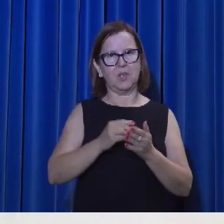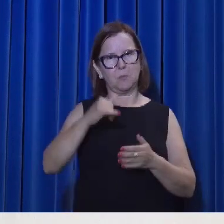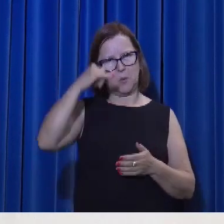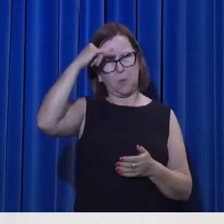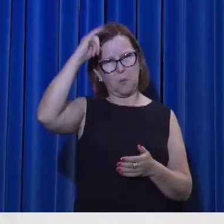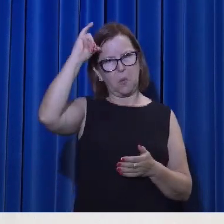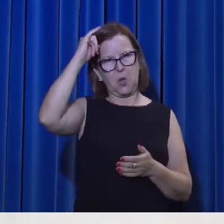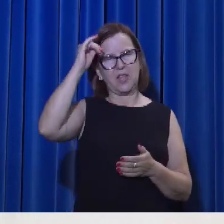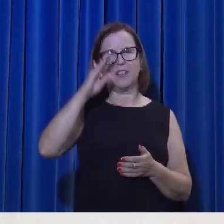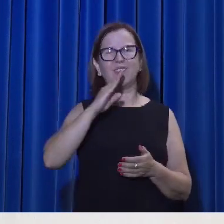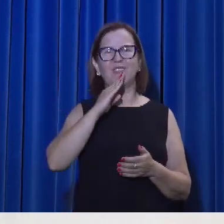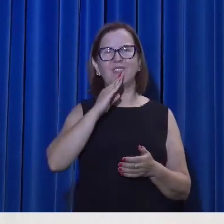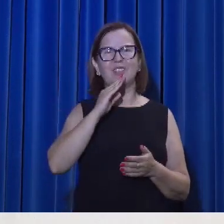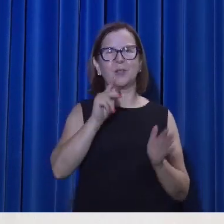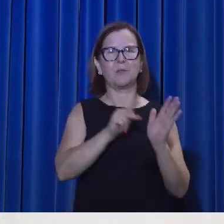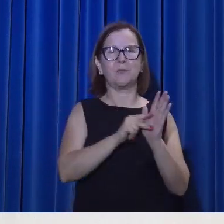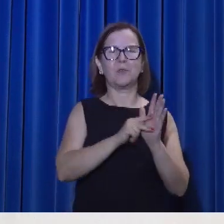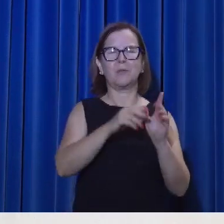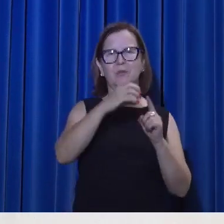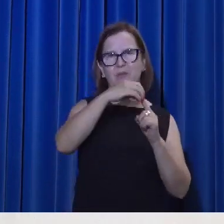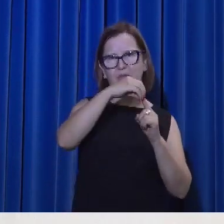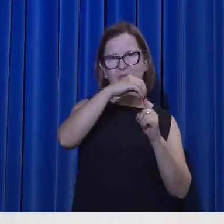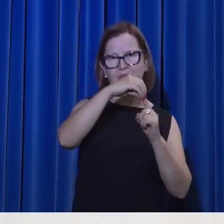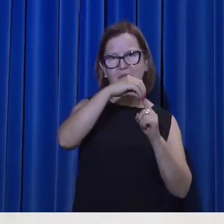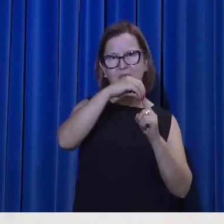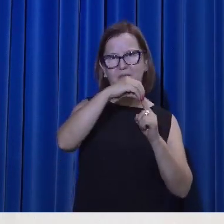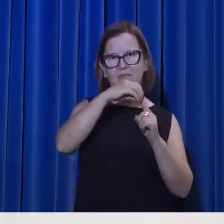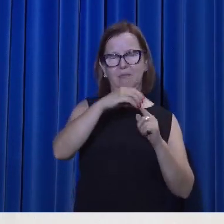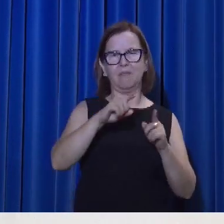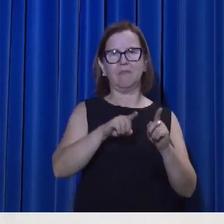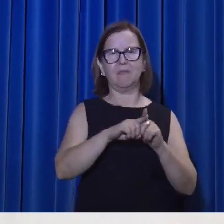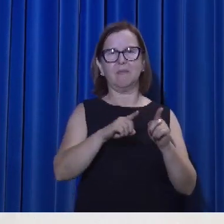Mas o homem que recebeu a luz do Verbo